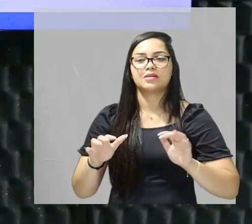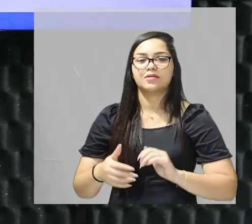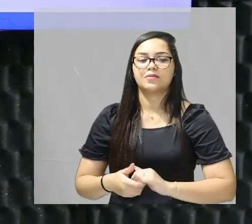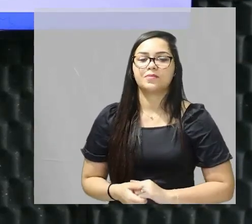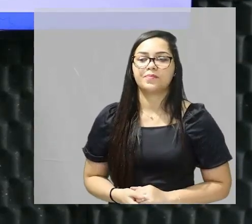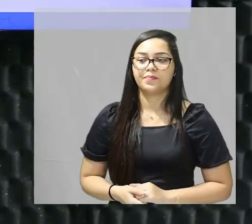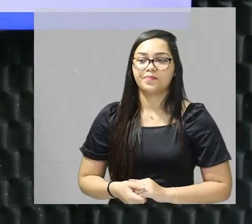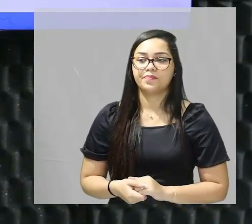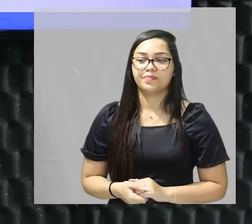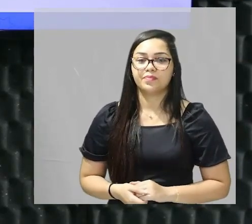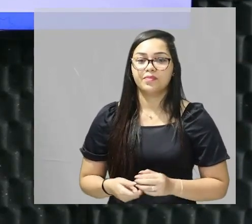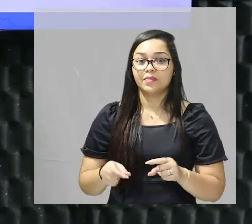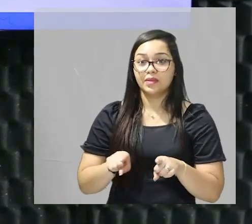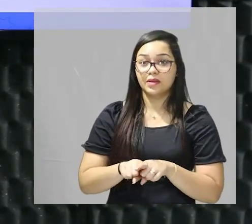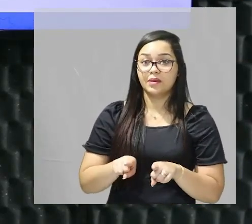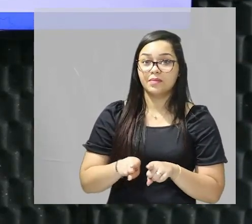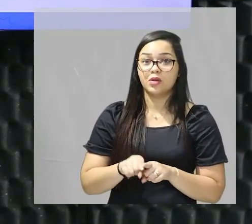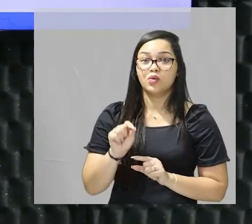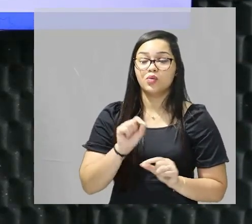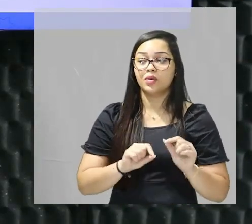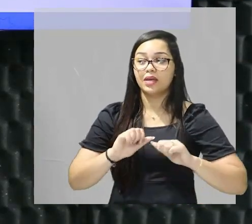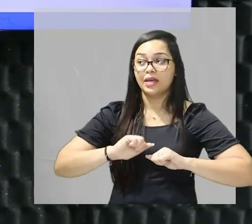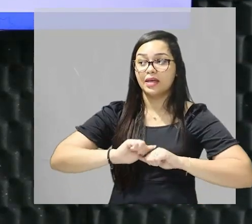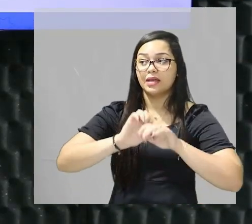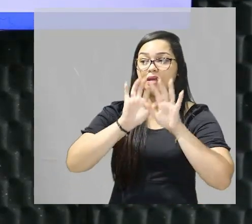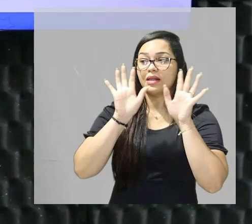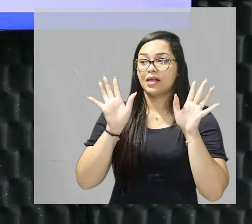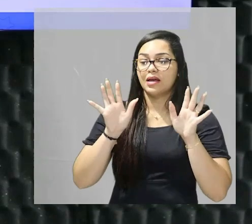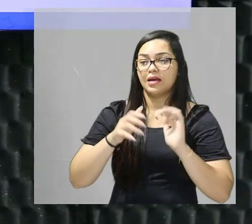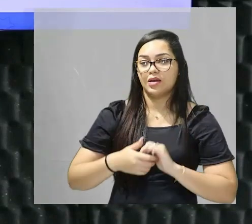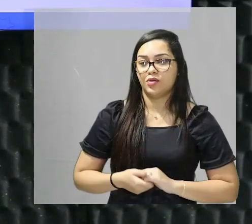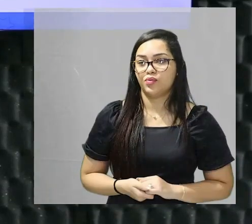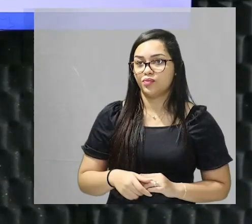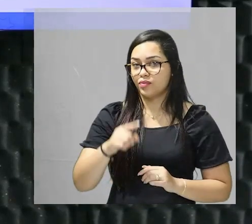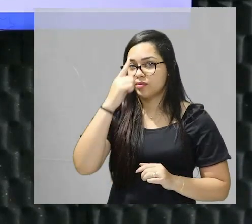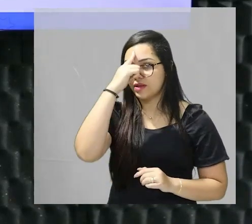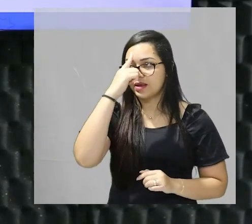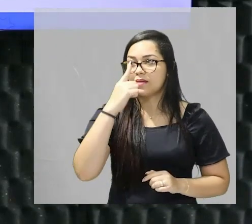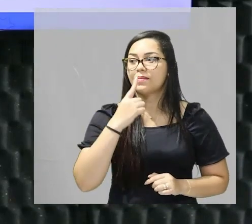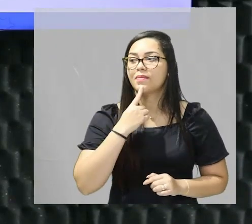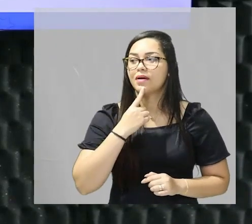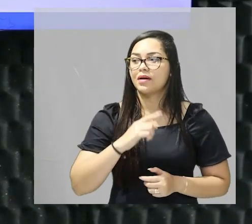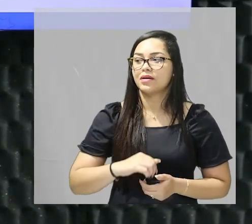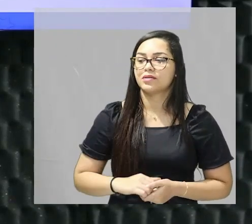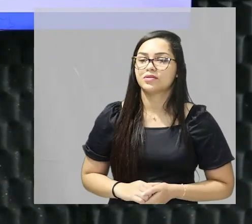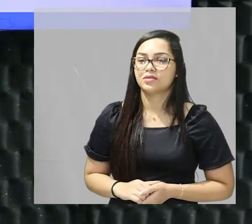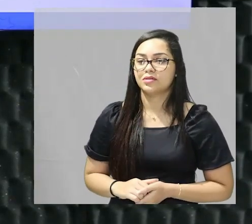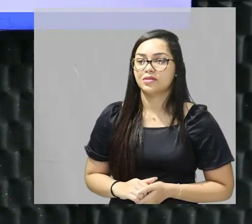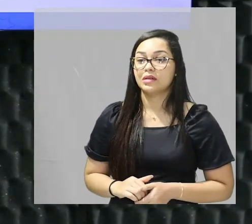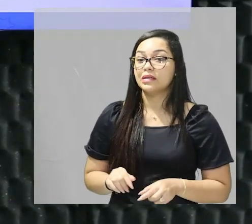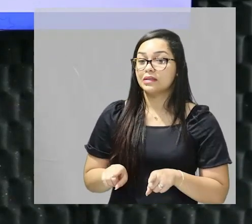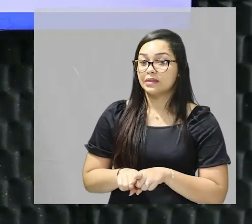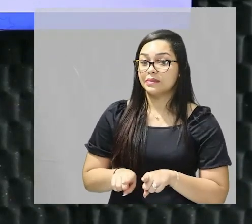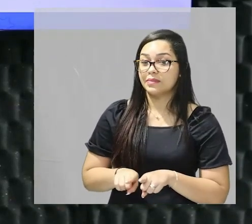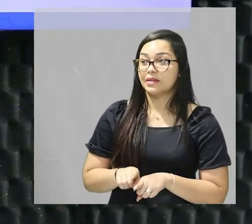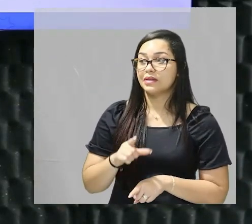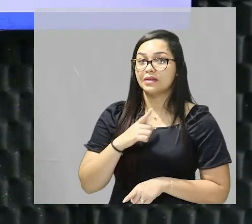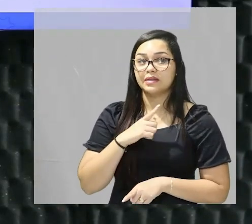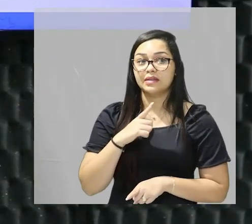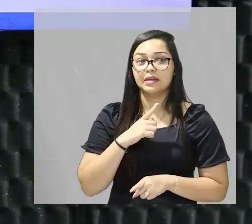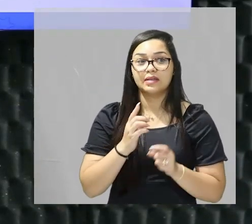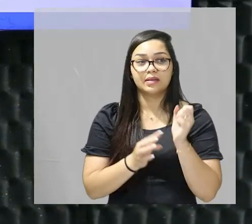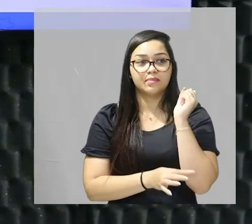E isso fica bem claro aqui na figura, tudo bem? Então, à medida que a temperatura